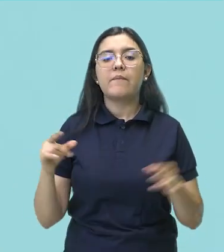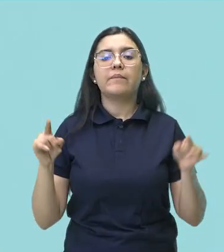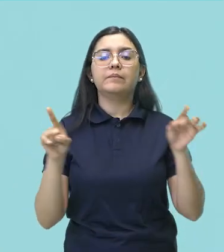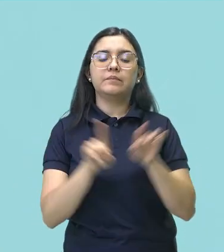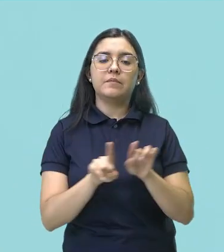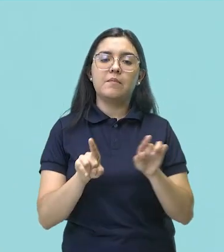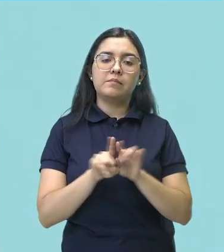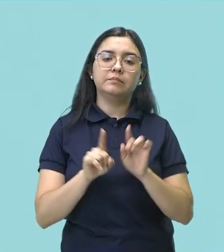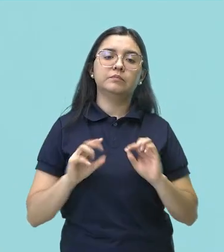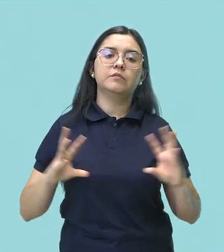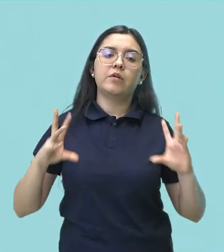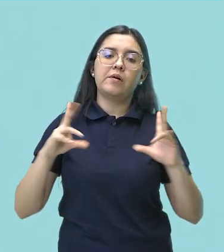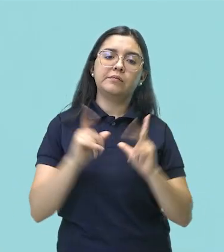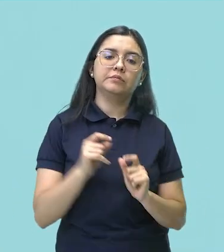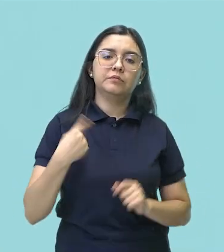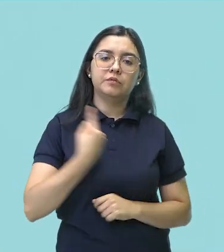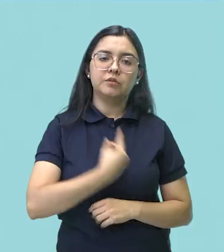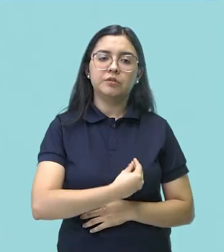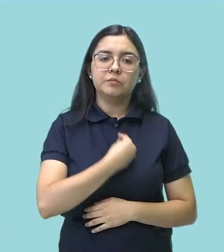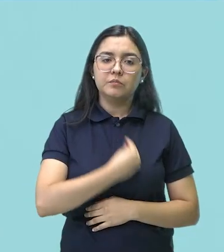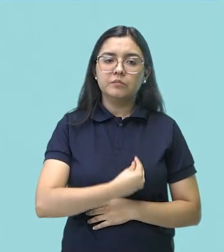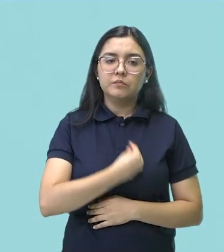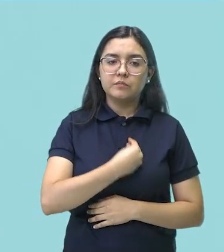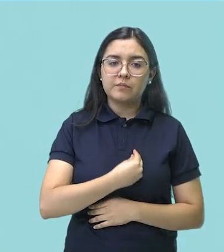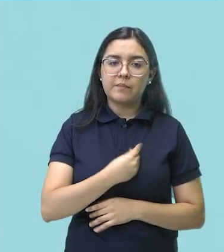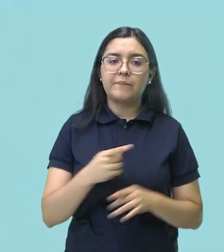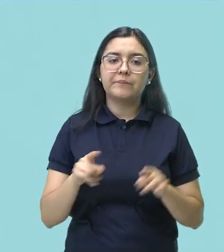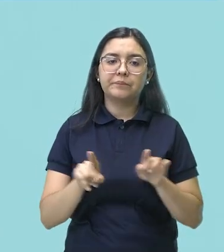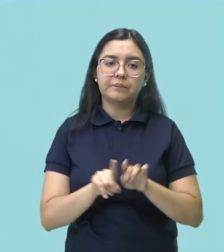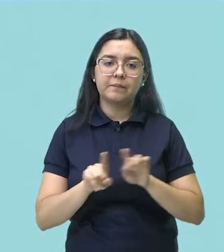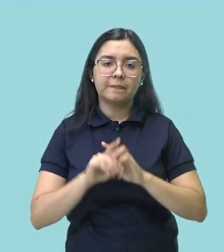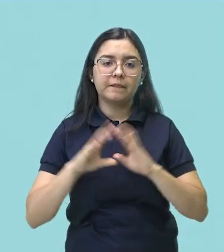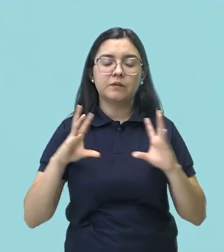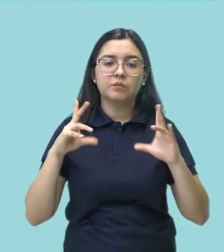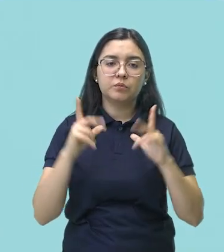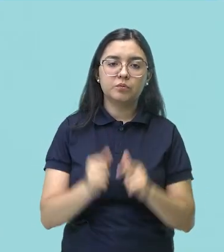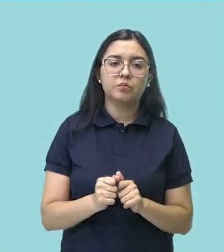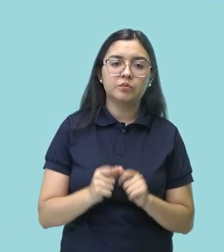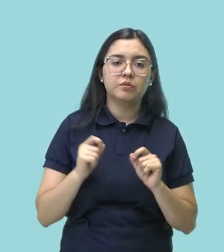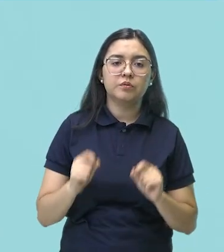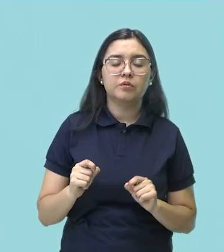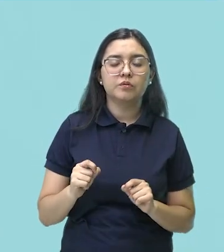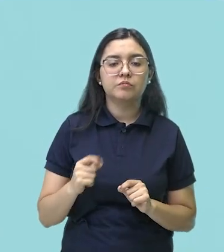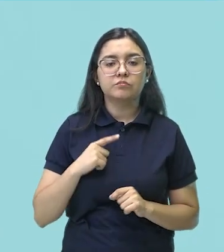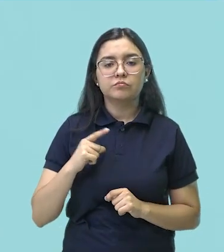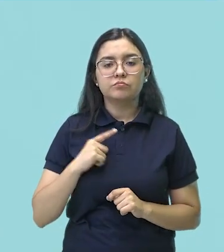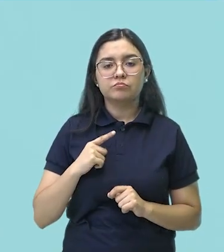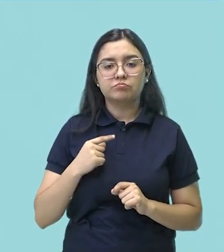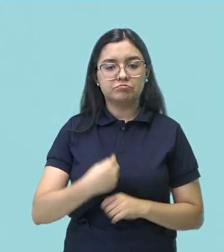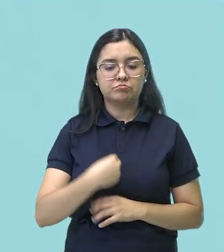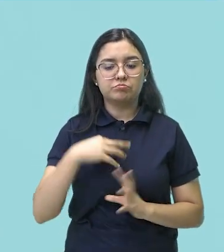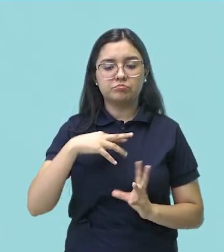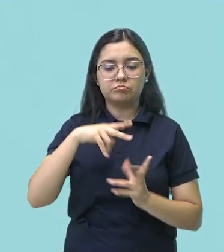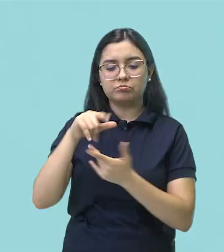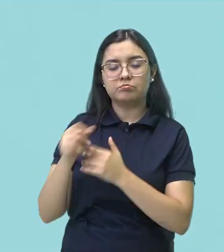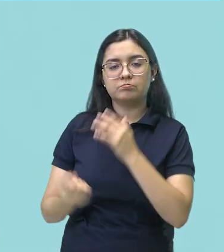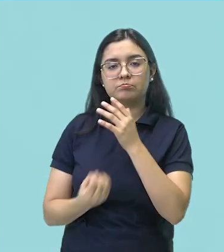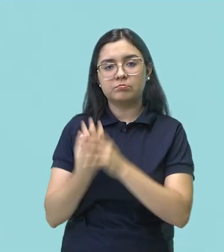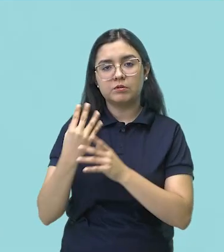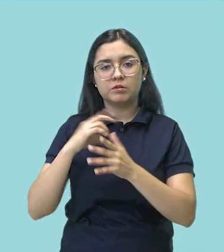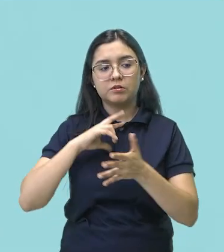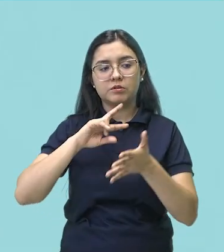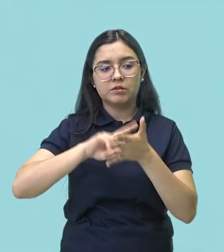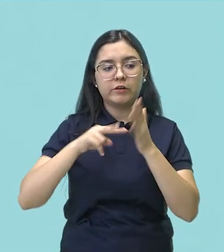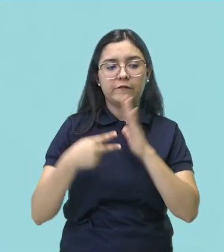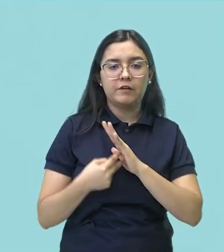automaticamente, tudo que nós vivemos, tudo que nós colocamos no mundo, nós estamos criando